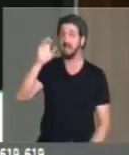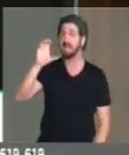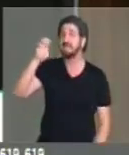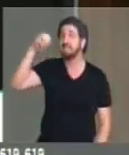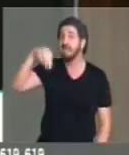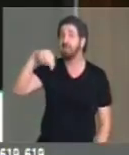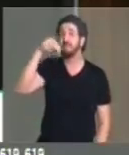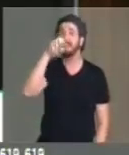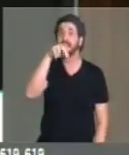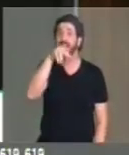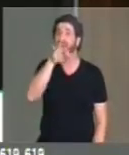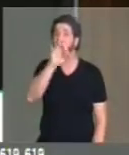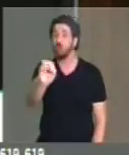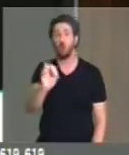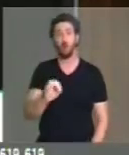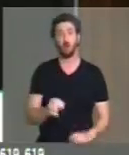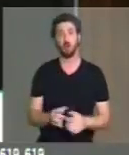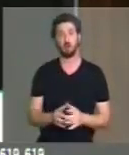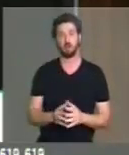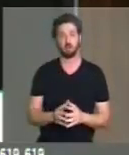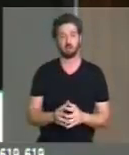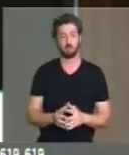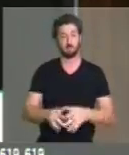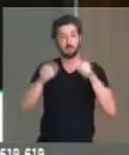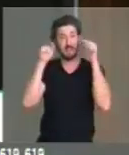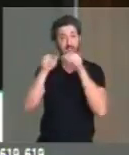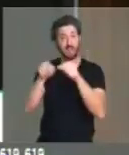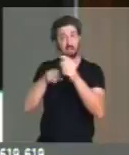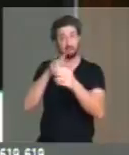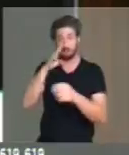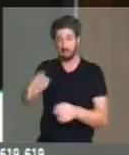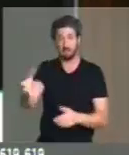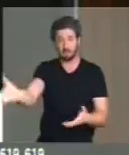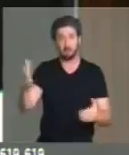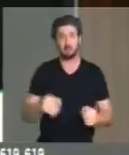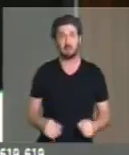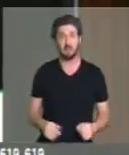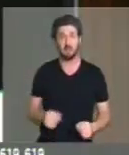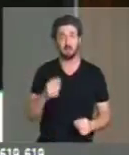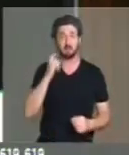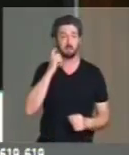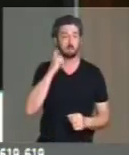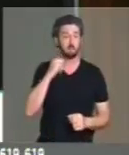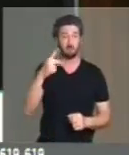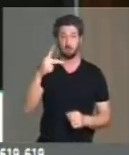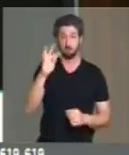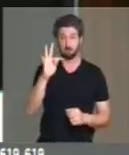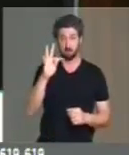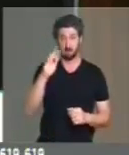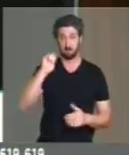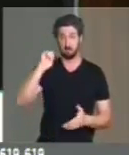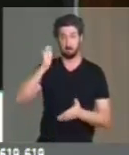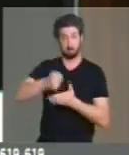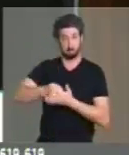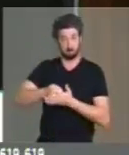Carlos Magalhães Neto. Isso sim que tem que ser denunciado. O PT